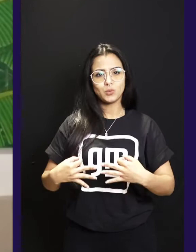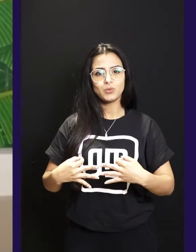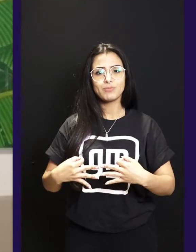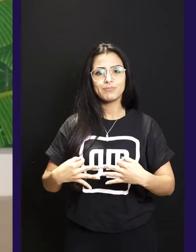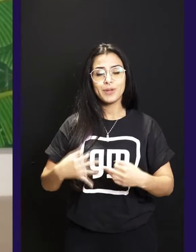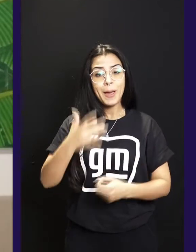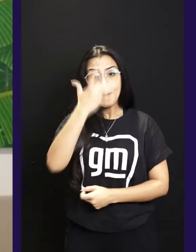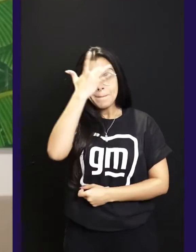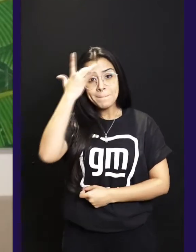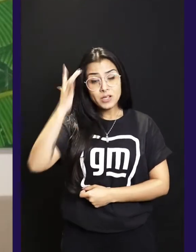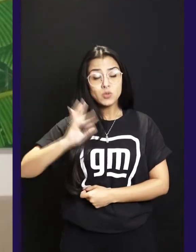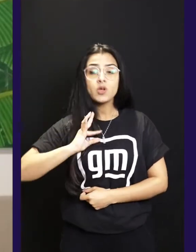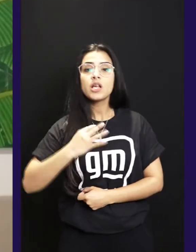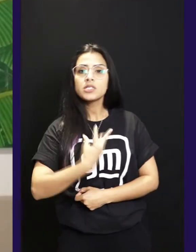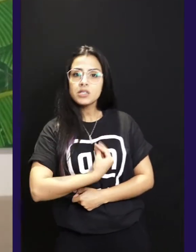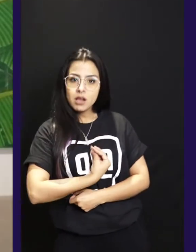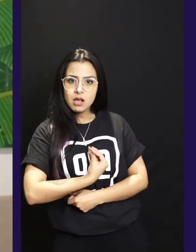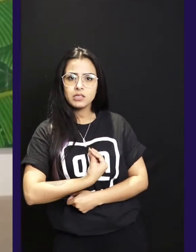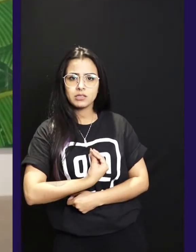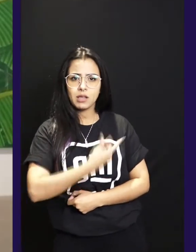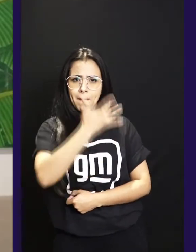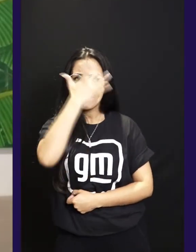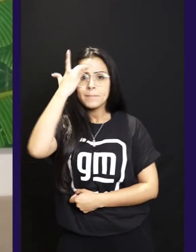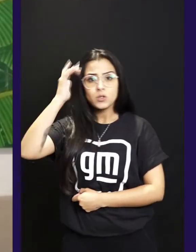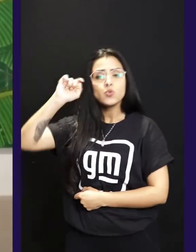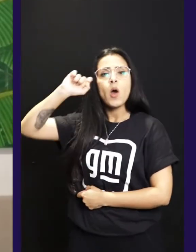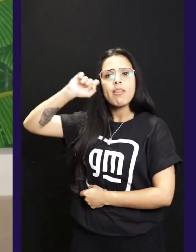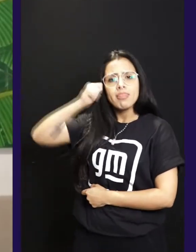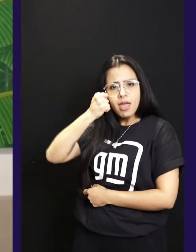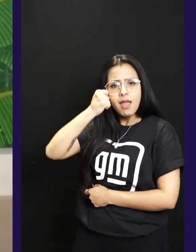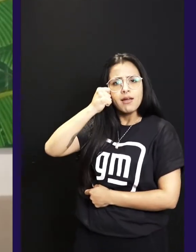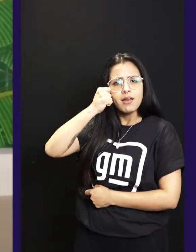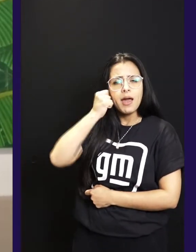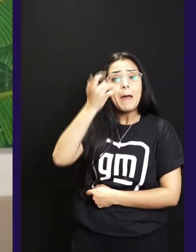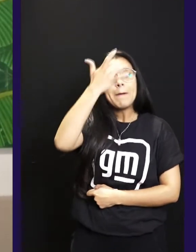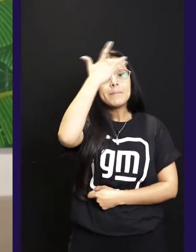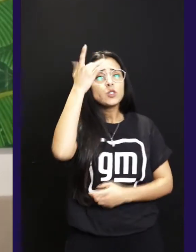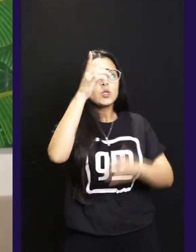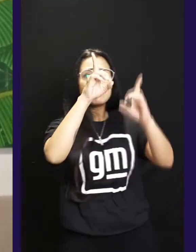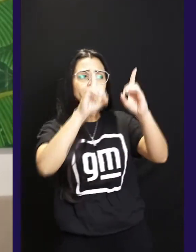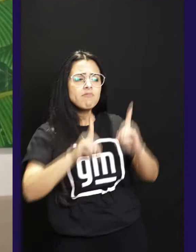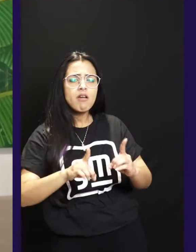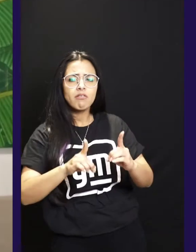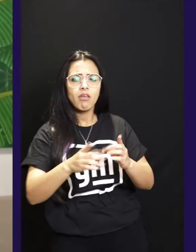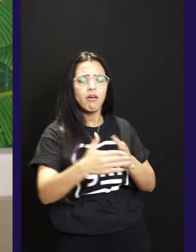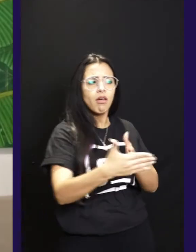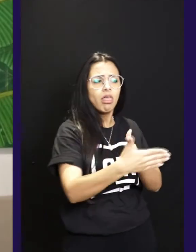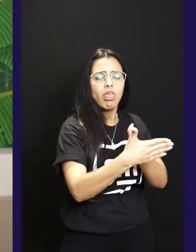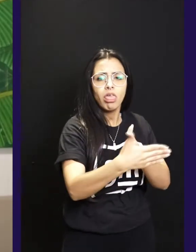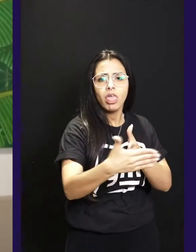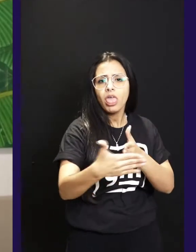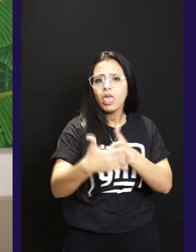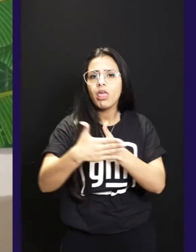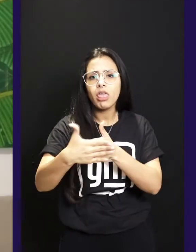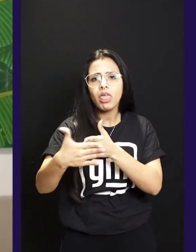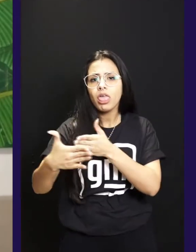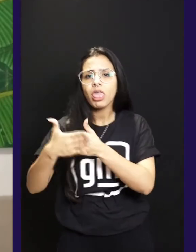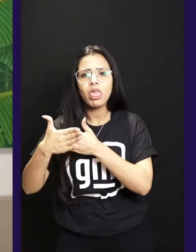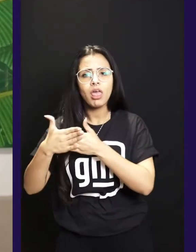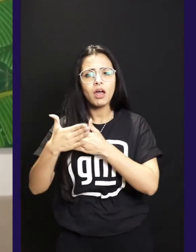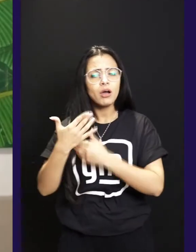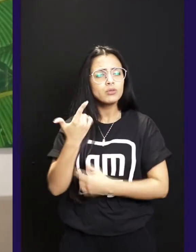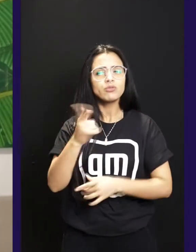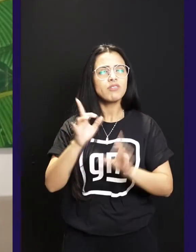negras, pessoas com deficiência não tenham liberdade para pensar numa carreira do jeito